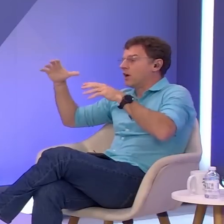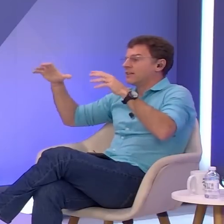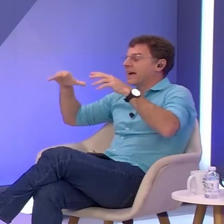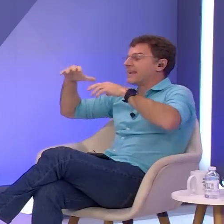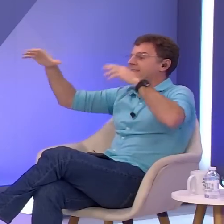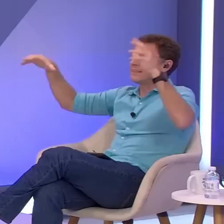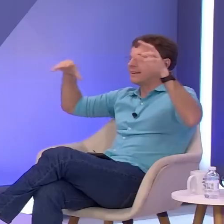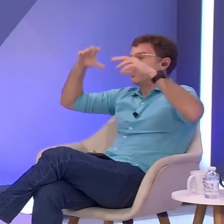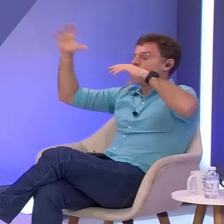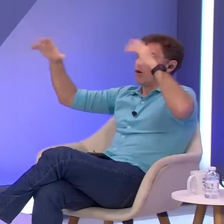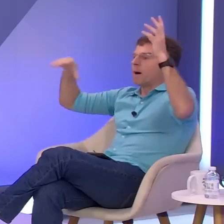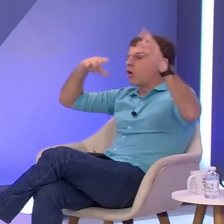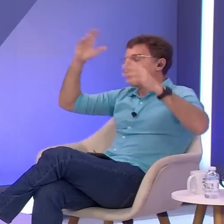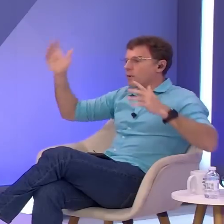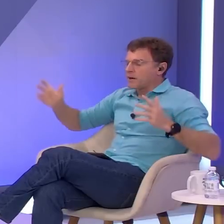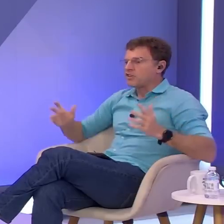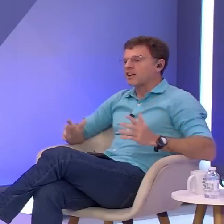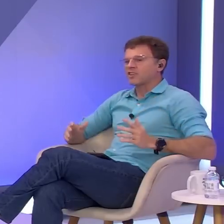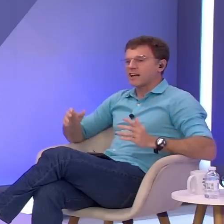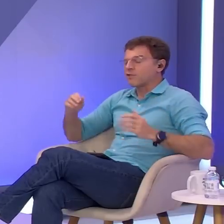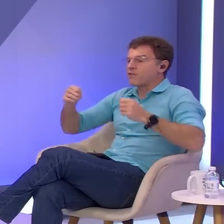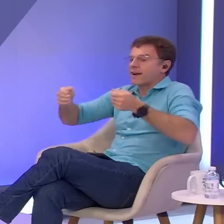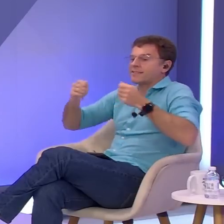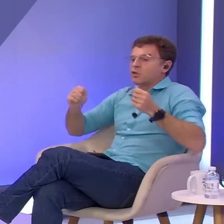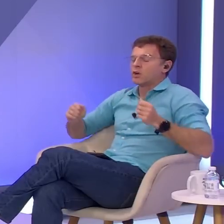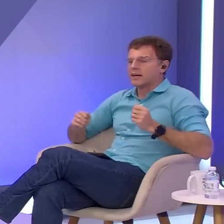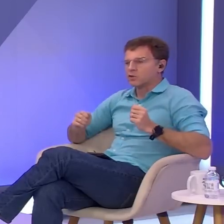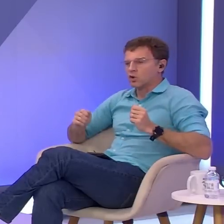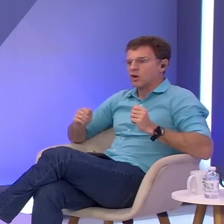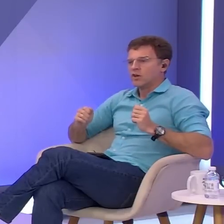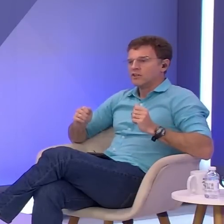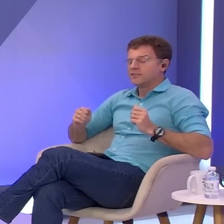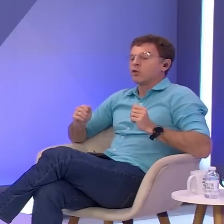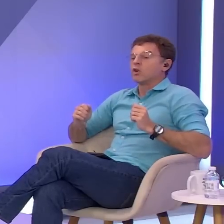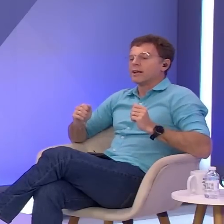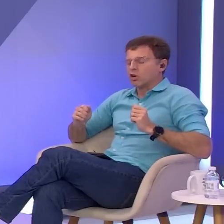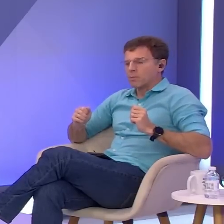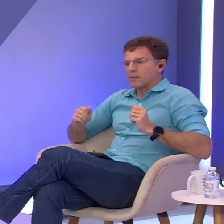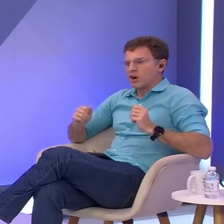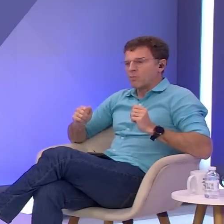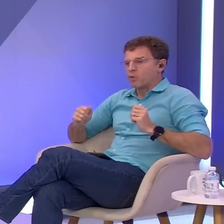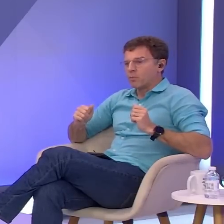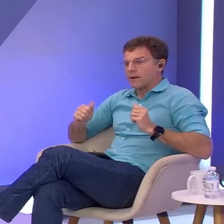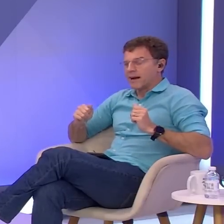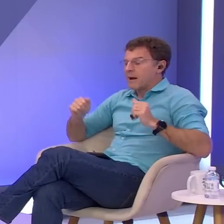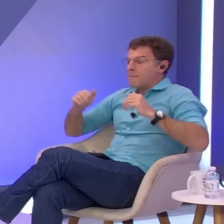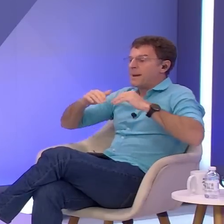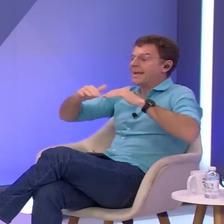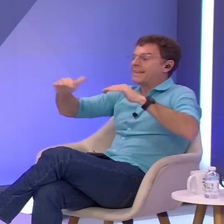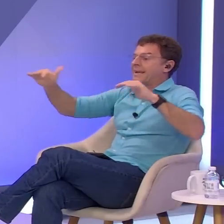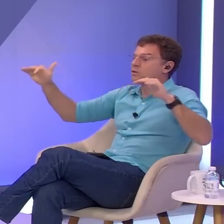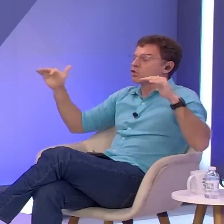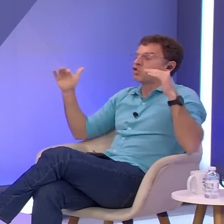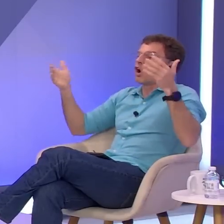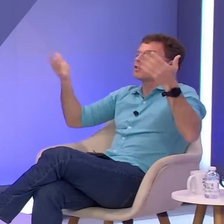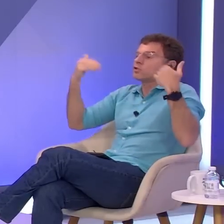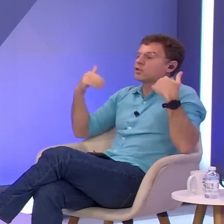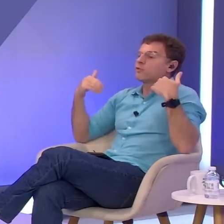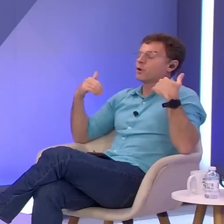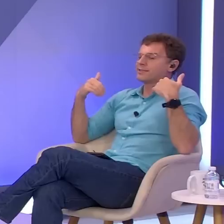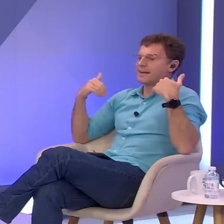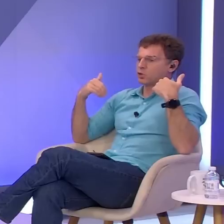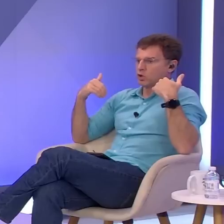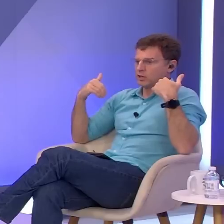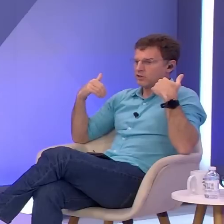pô, tá nesse oba-oba de achar que vai ficar segurando a opinião pública, perdendo os